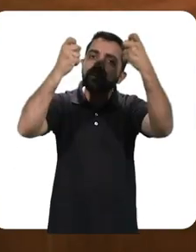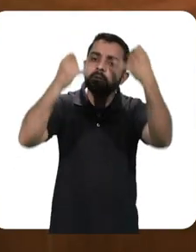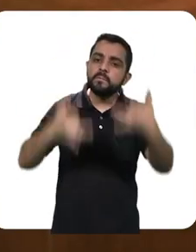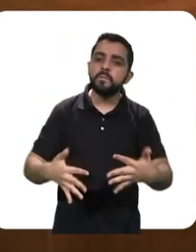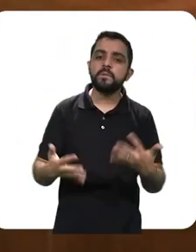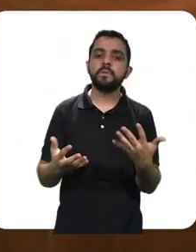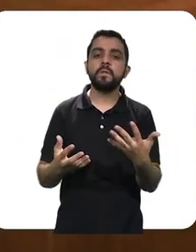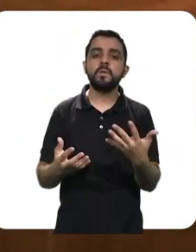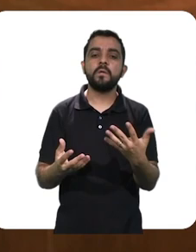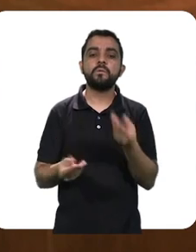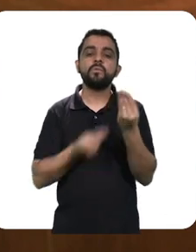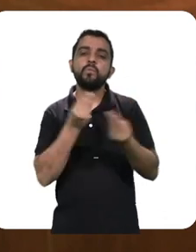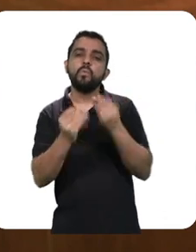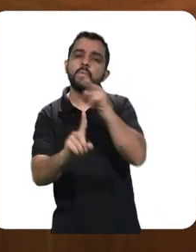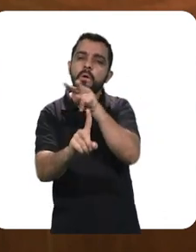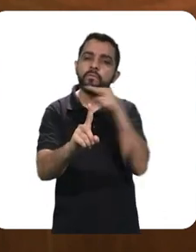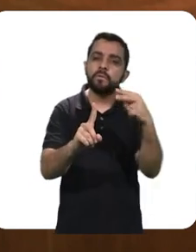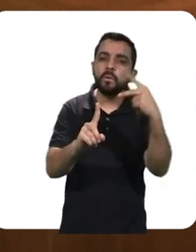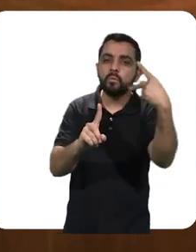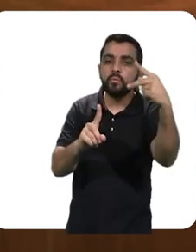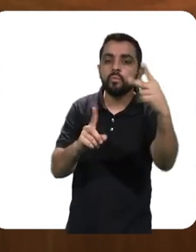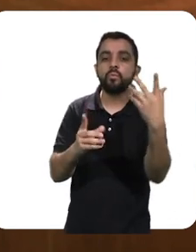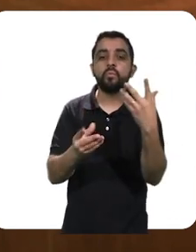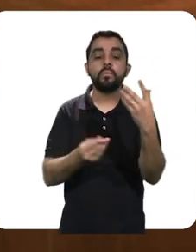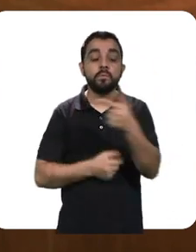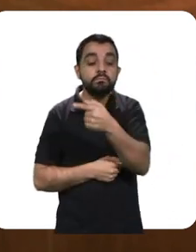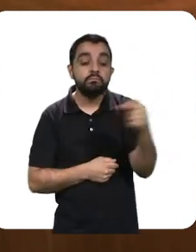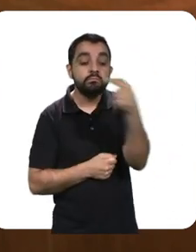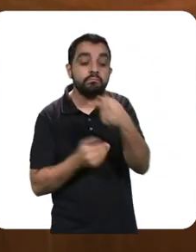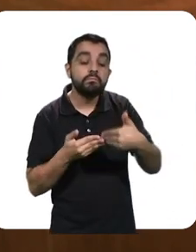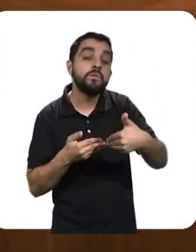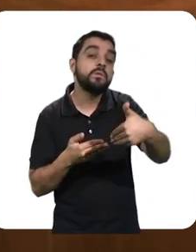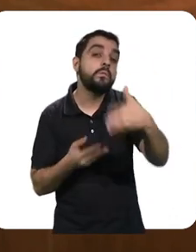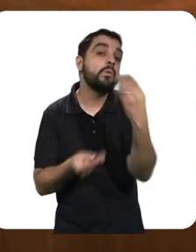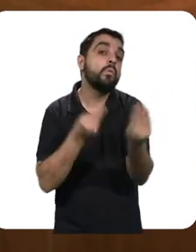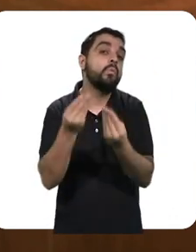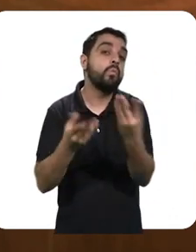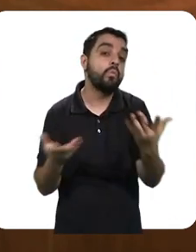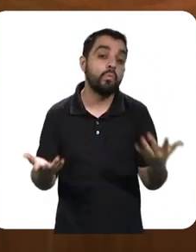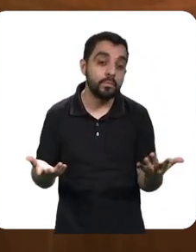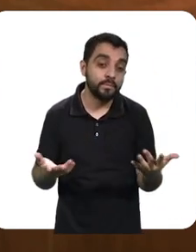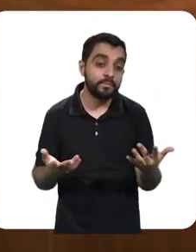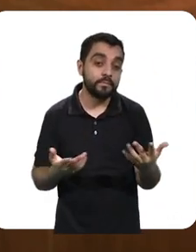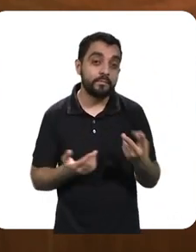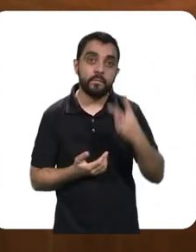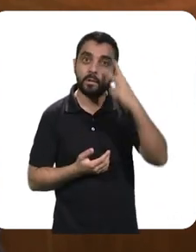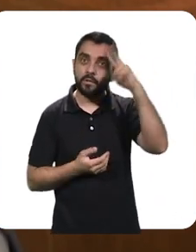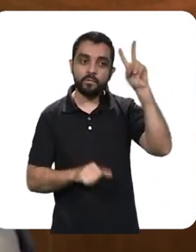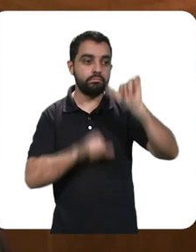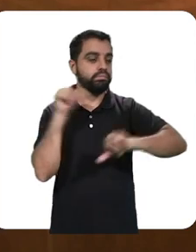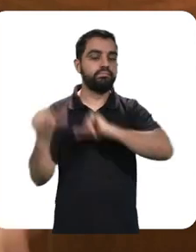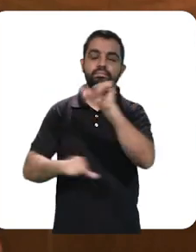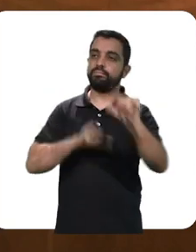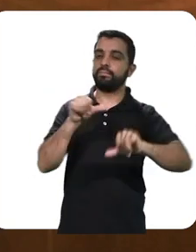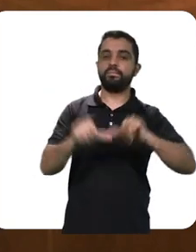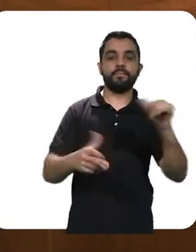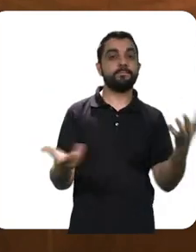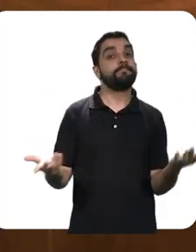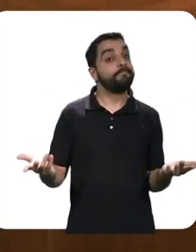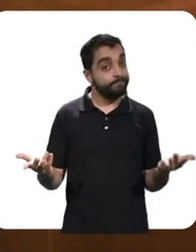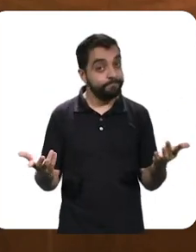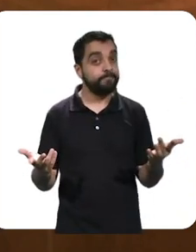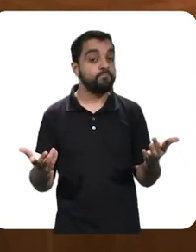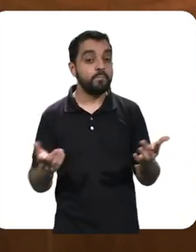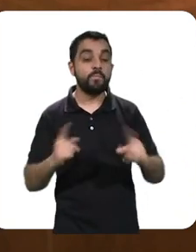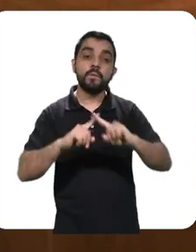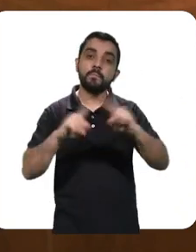falasse um pouco também da sua perspectiva aí das próximas semanas que a gente vai ter, né? A professora Camila já falou que a cada 2 dias o cenário pode mudar